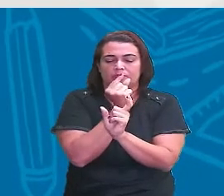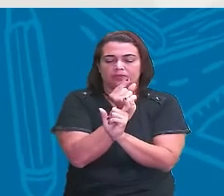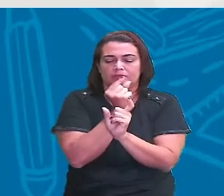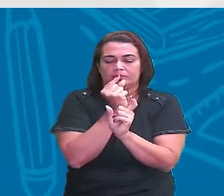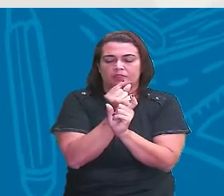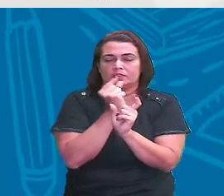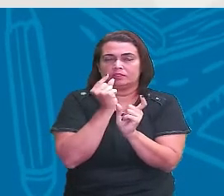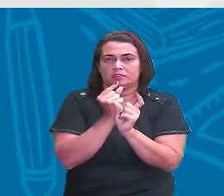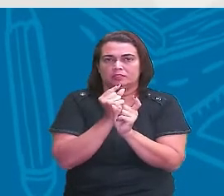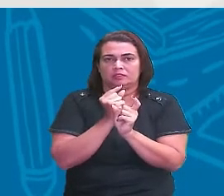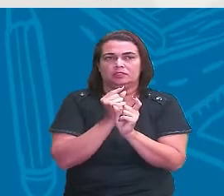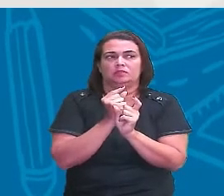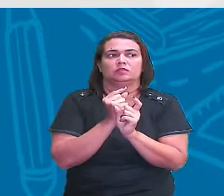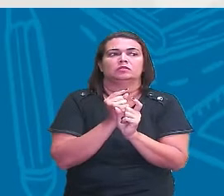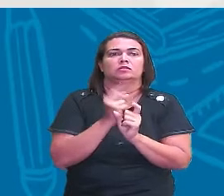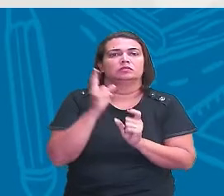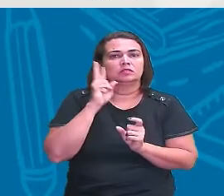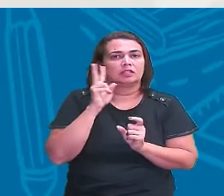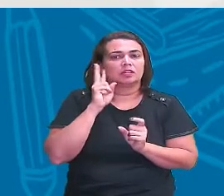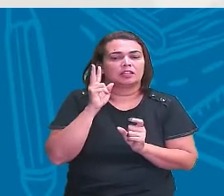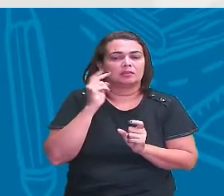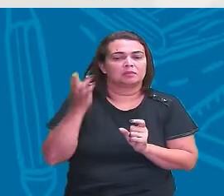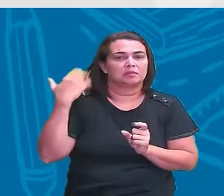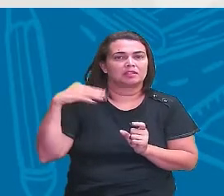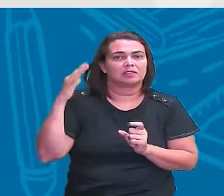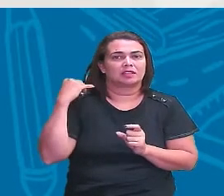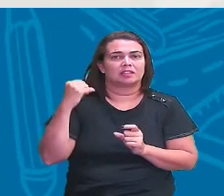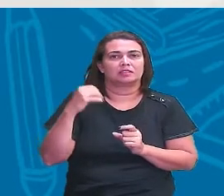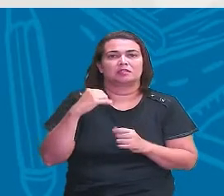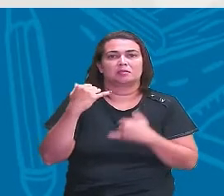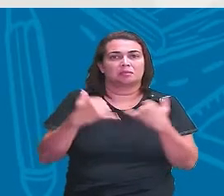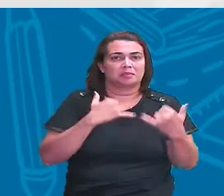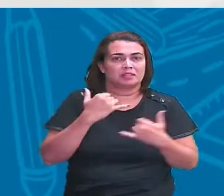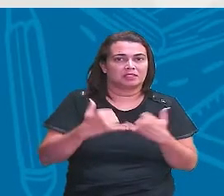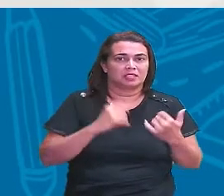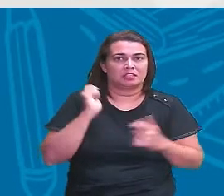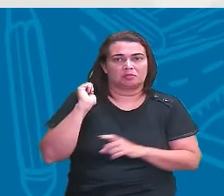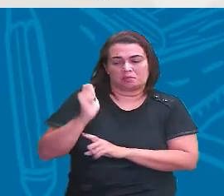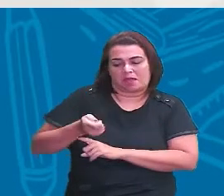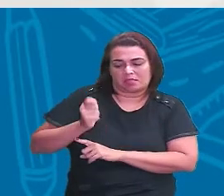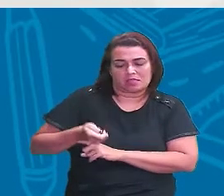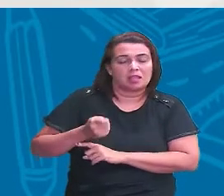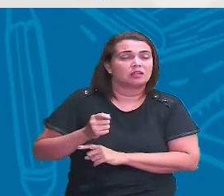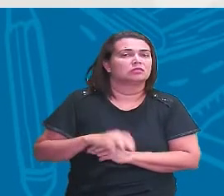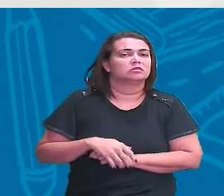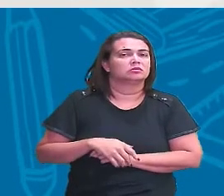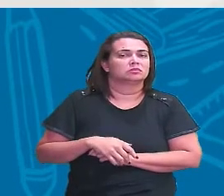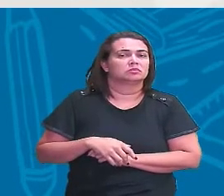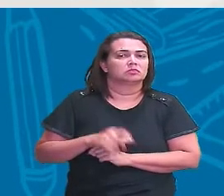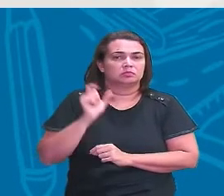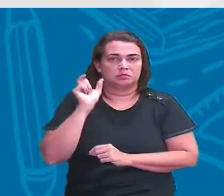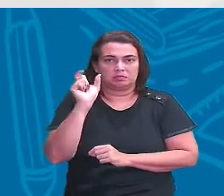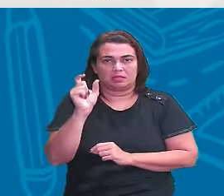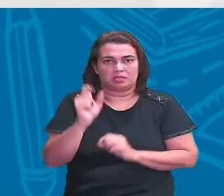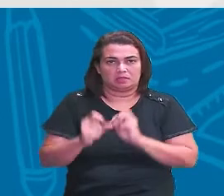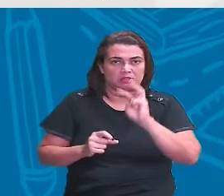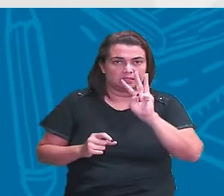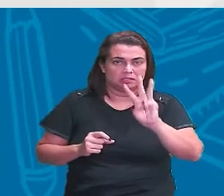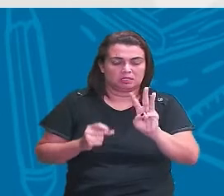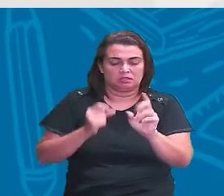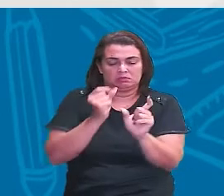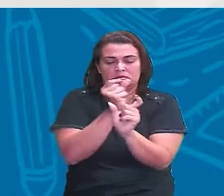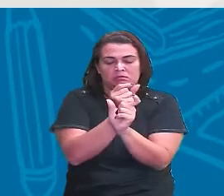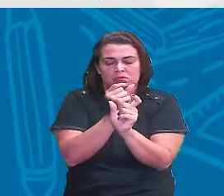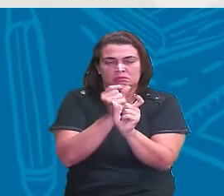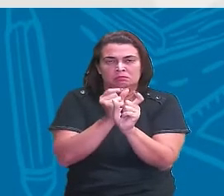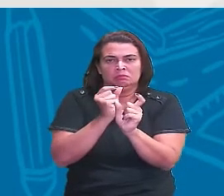primeiro slide, que tinha lá as palavras brinquedo, martelo, não foi? São palavras com 3 sílabas, tá?